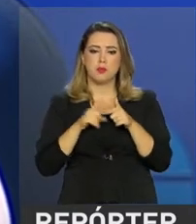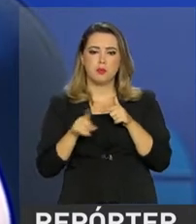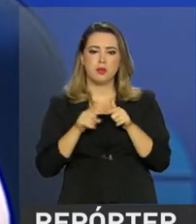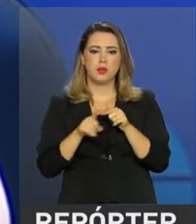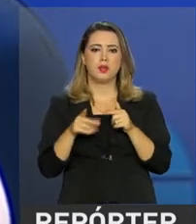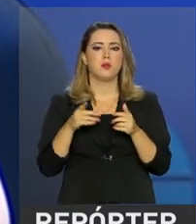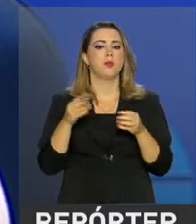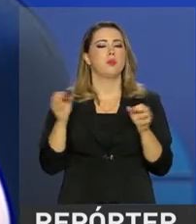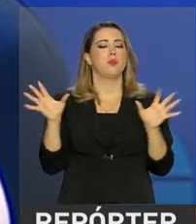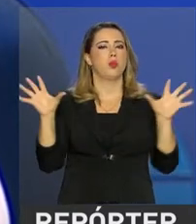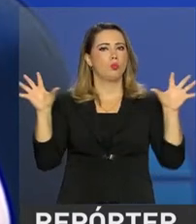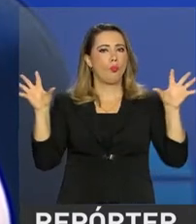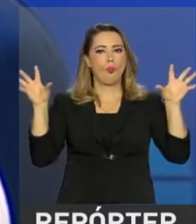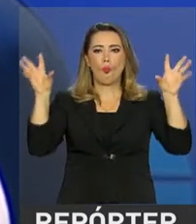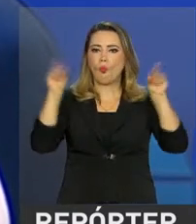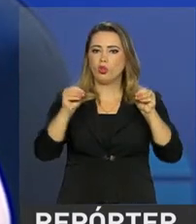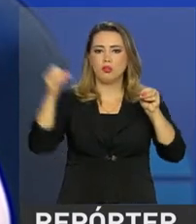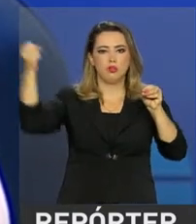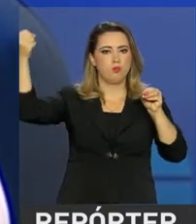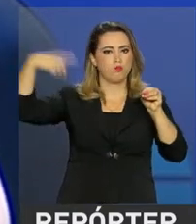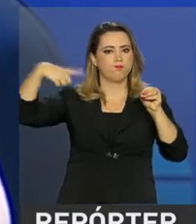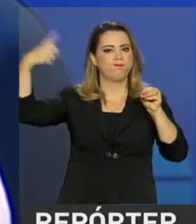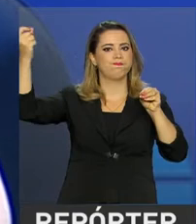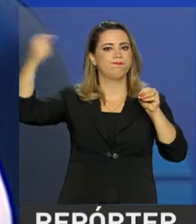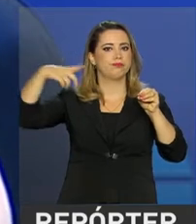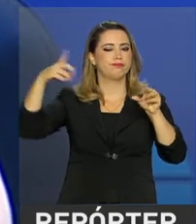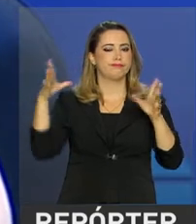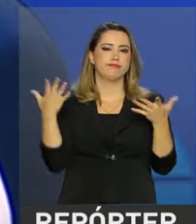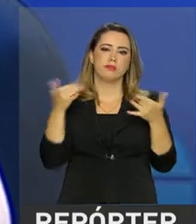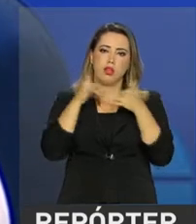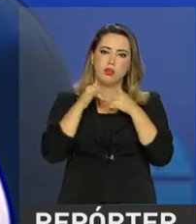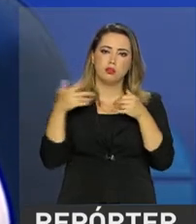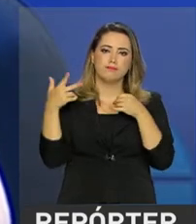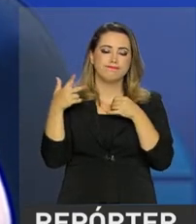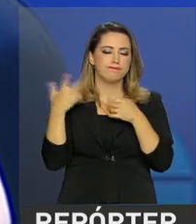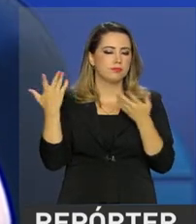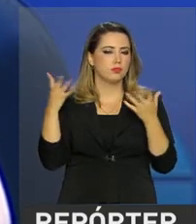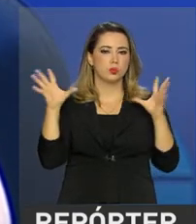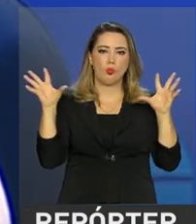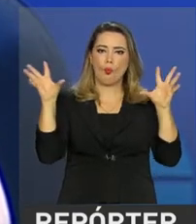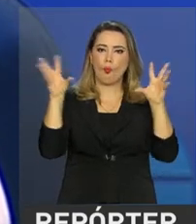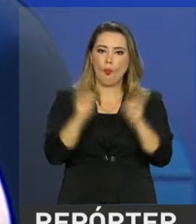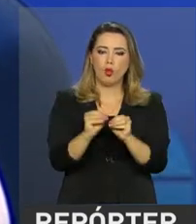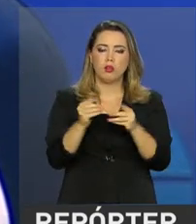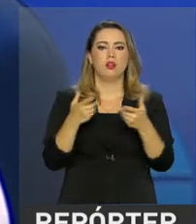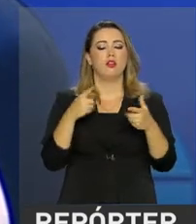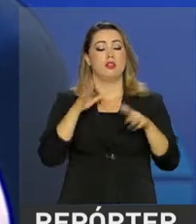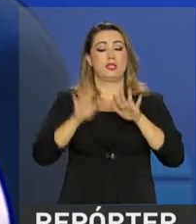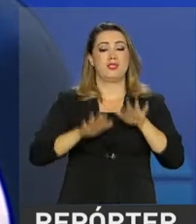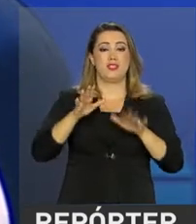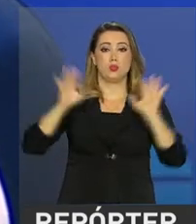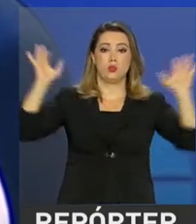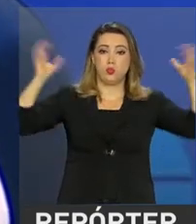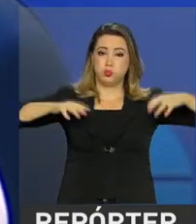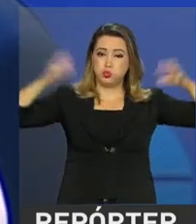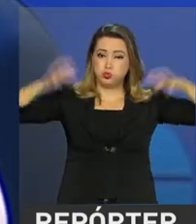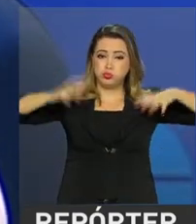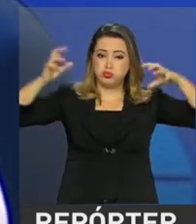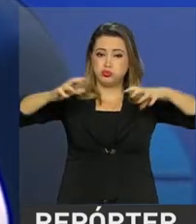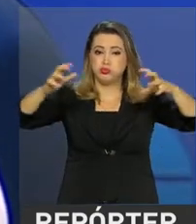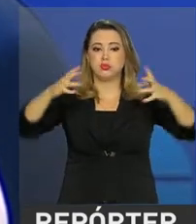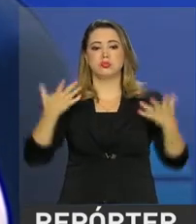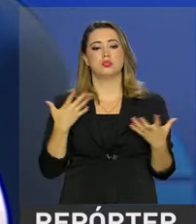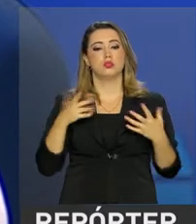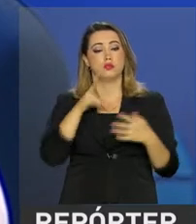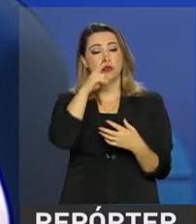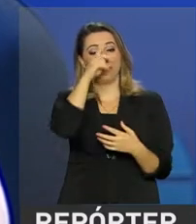interrupção de fornecimento de energia, muitas vezes por fatos aí como chuvas muito